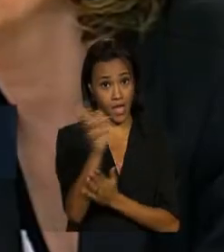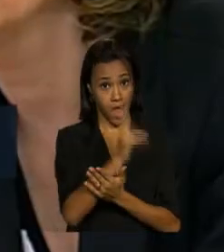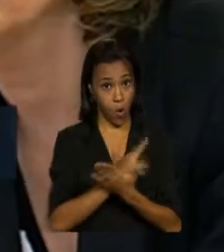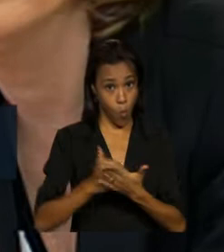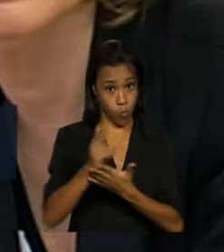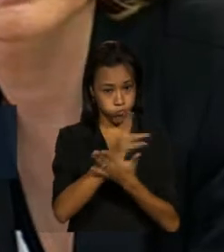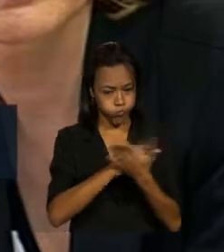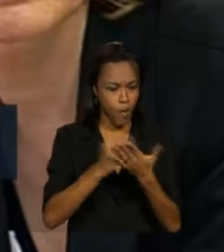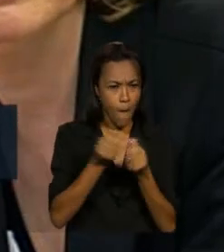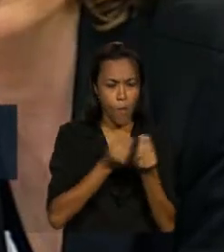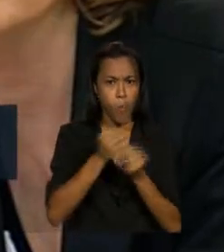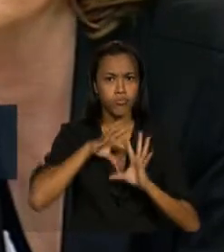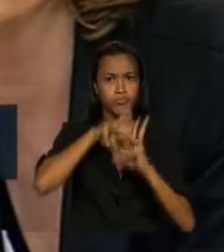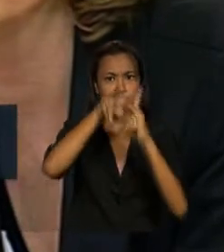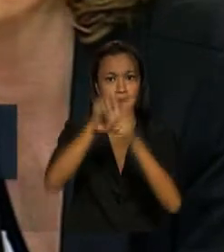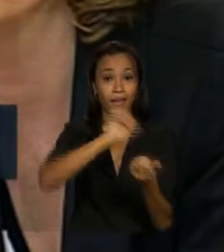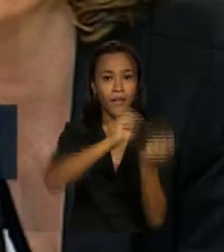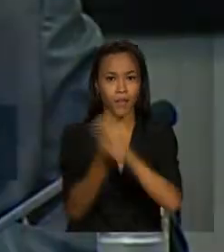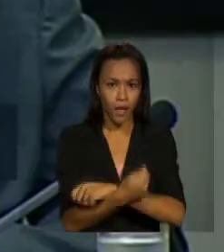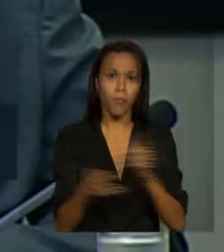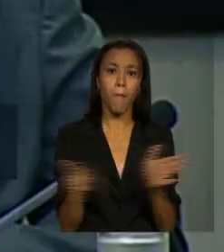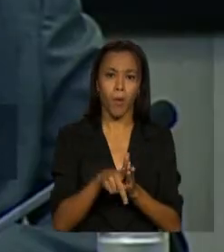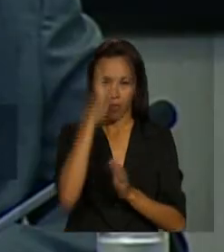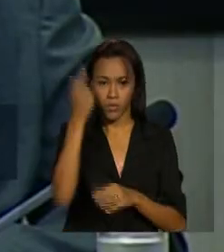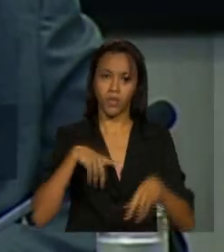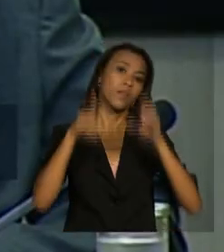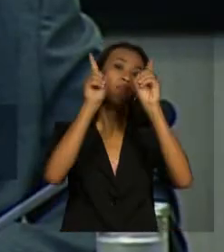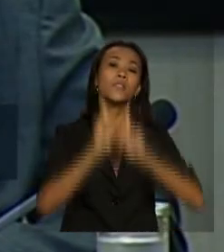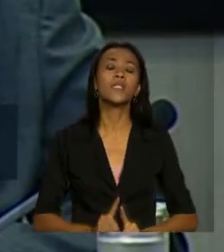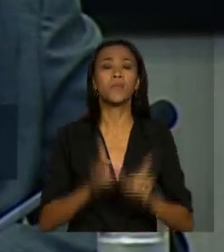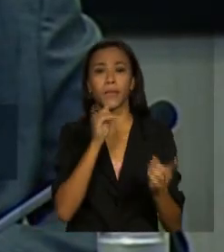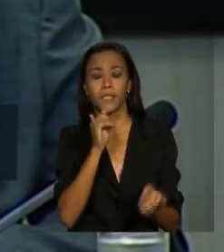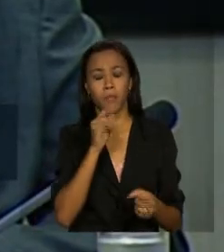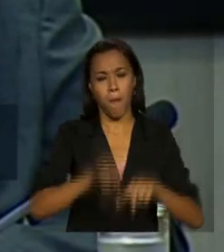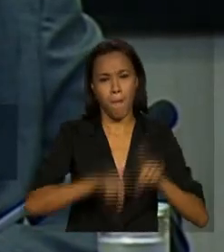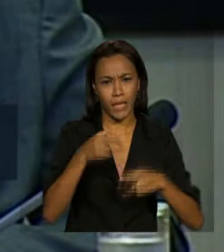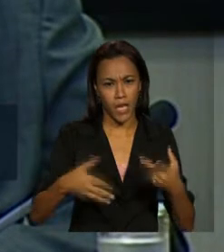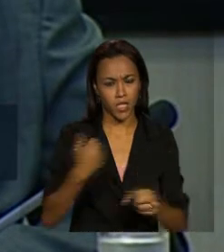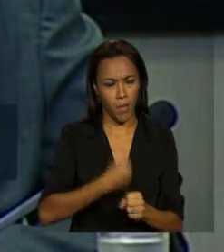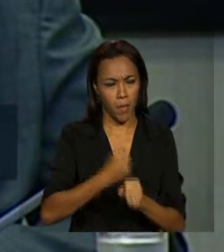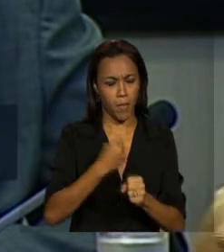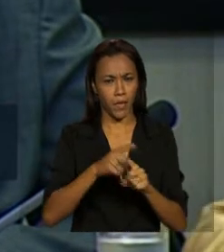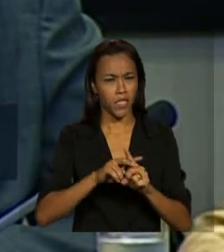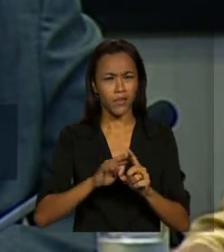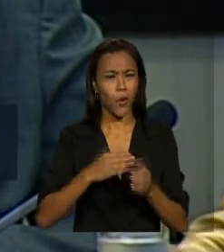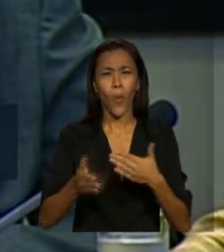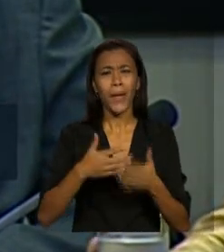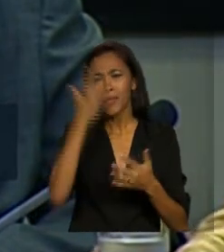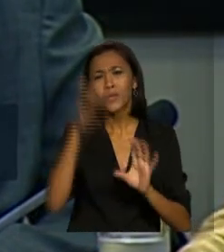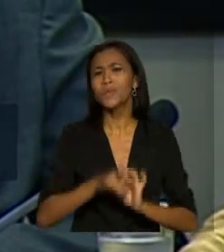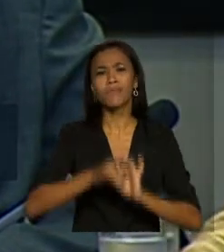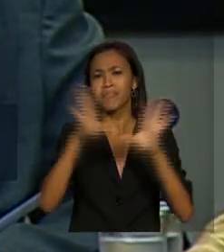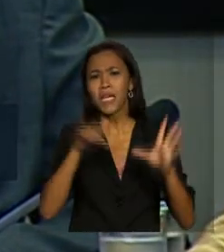é o desenho universal? É aquelas questões, aqueles equipamentos que são construídos, que servem para todas as